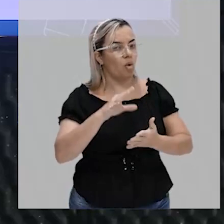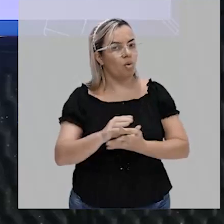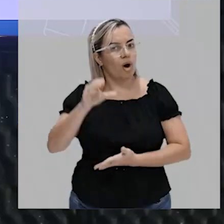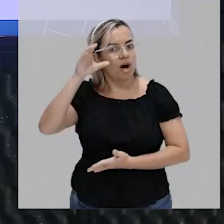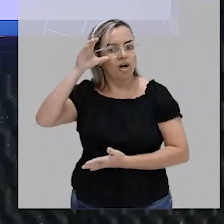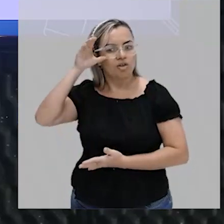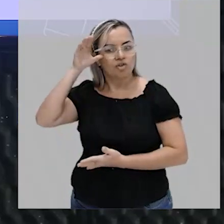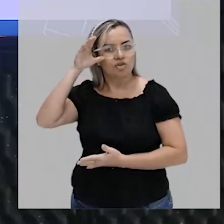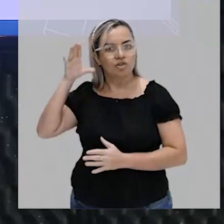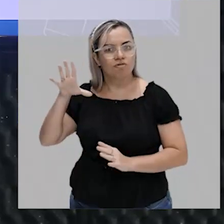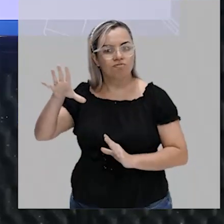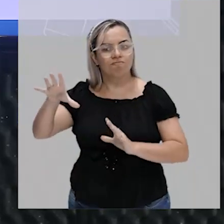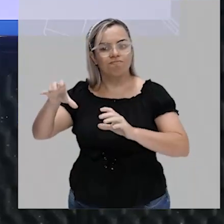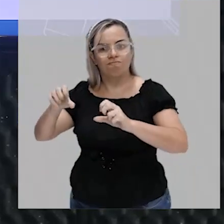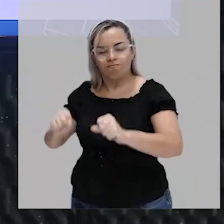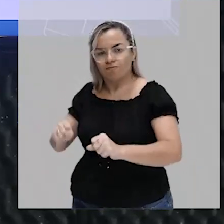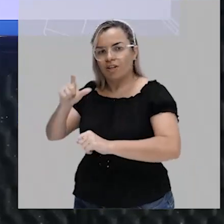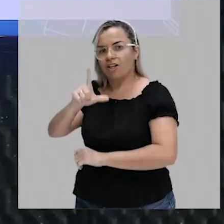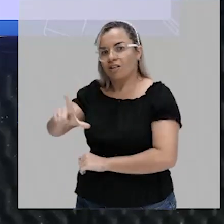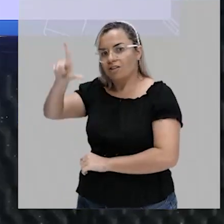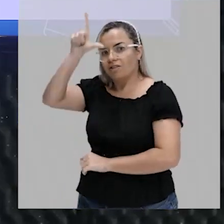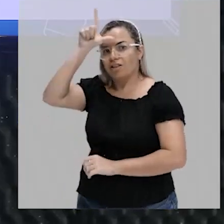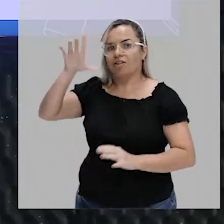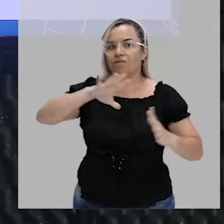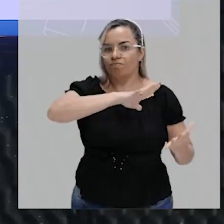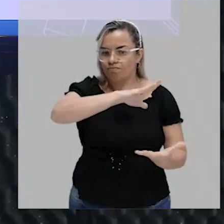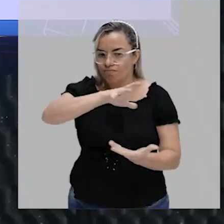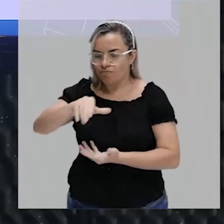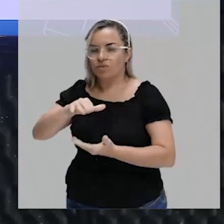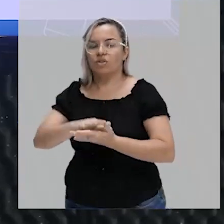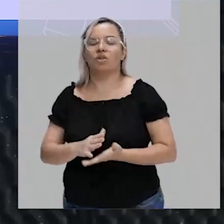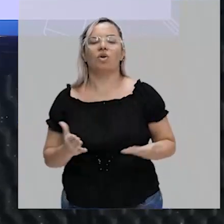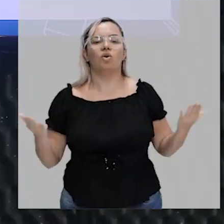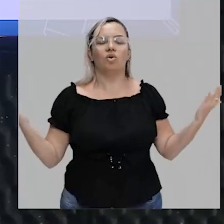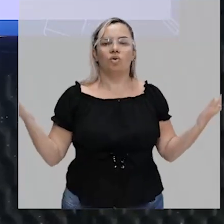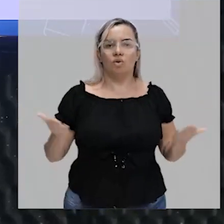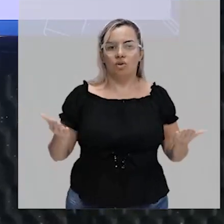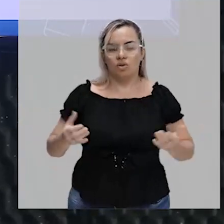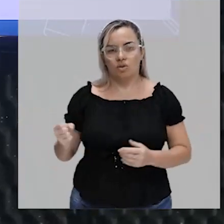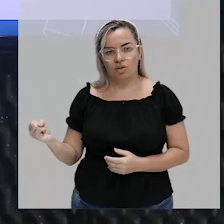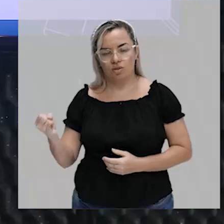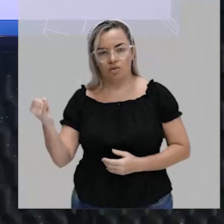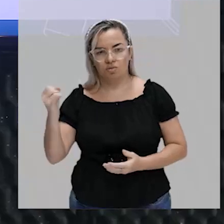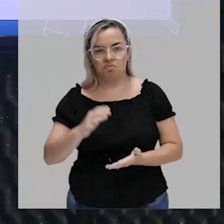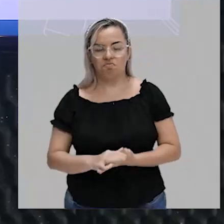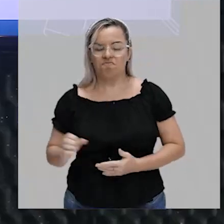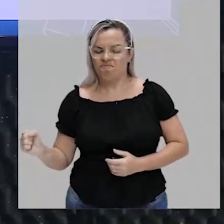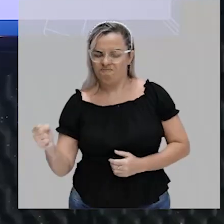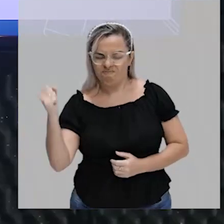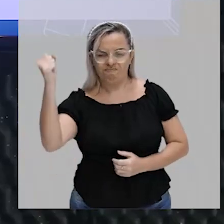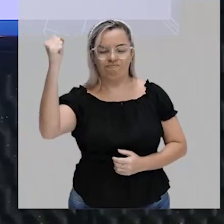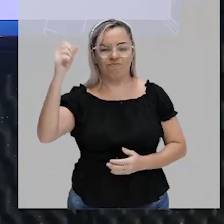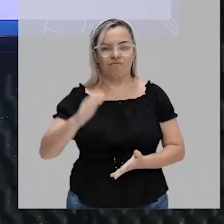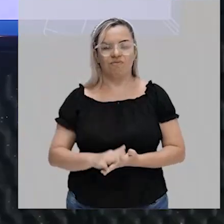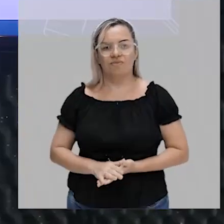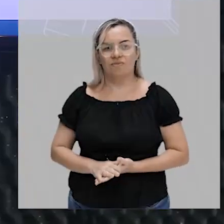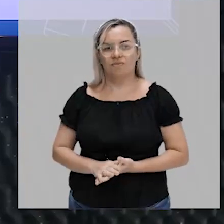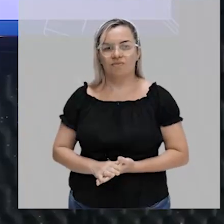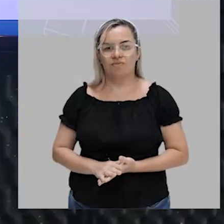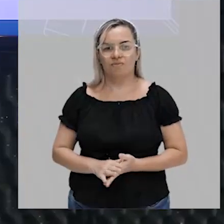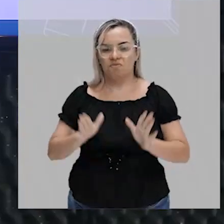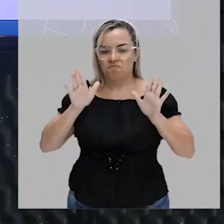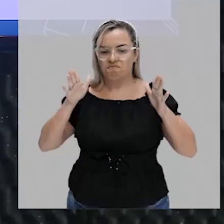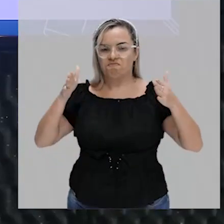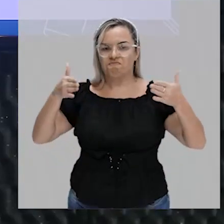mundial. Será? Hoje nós vamos falar sobre isso. Então é uma aula muito importante, muito sucesso, tá? Então foca aqui. Para a